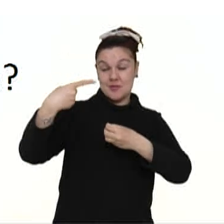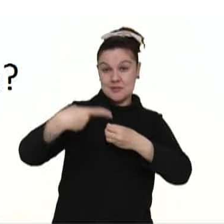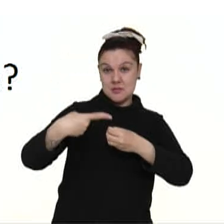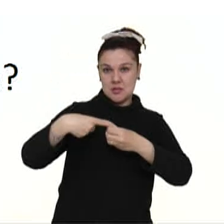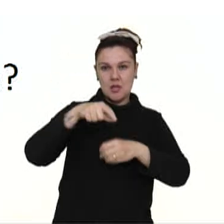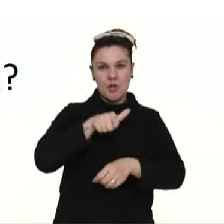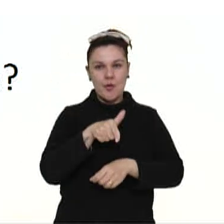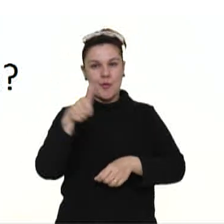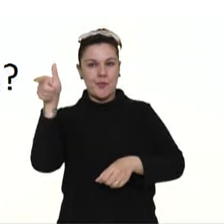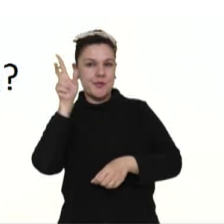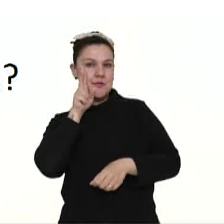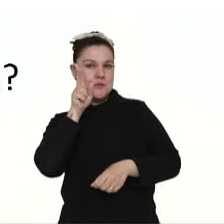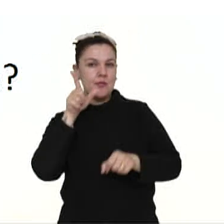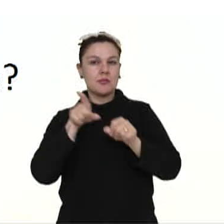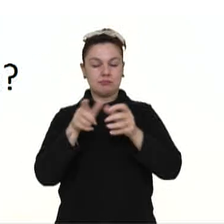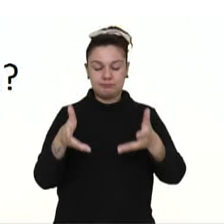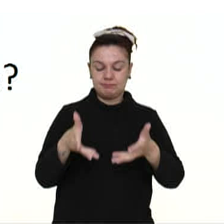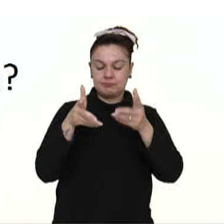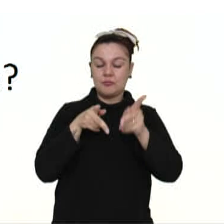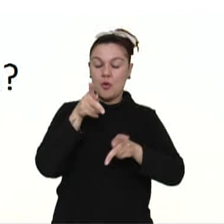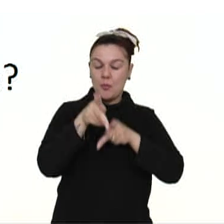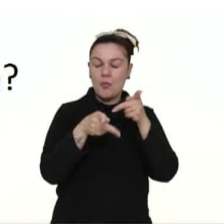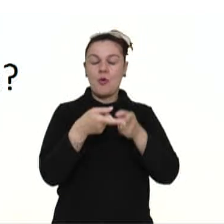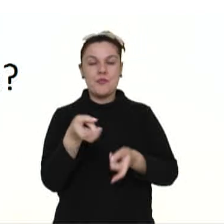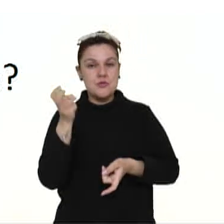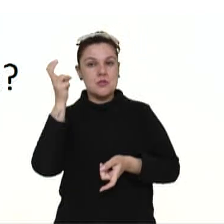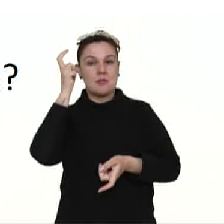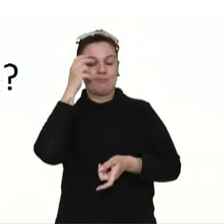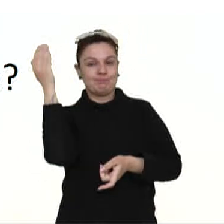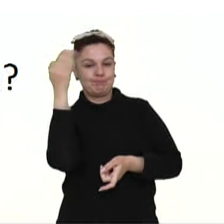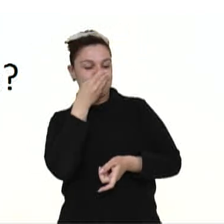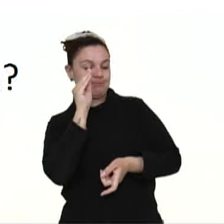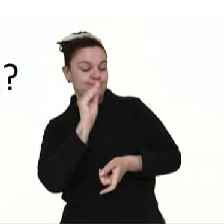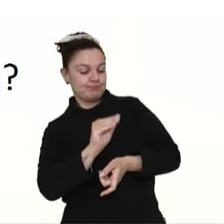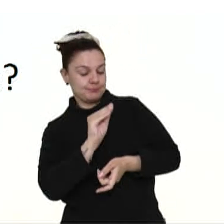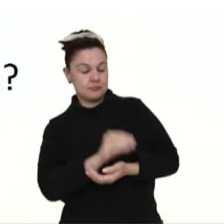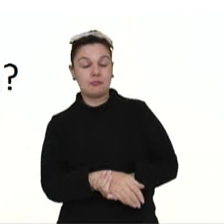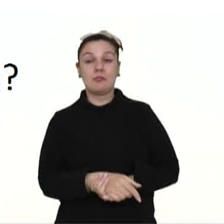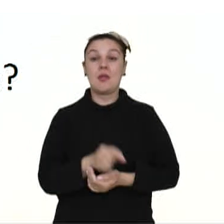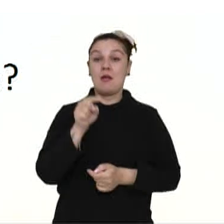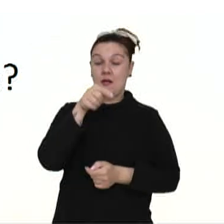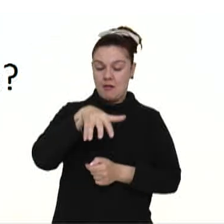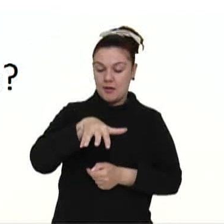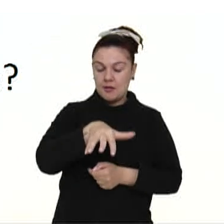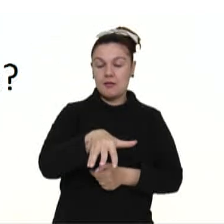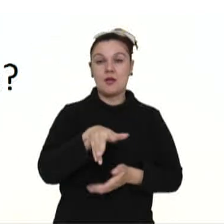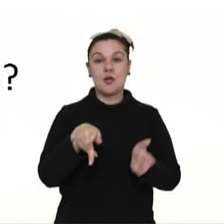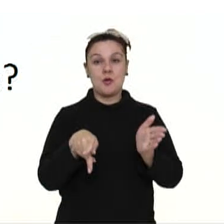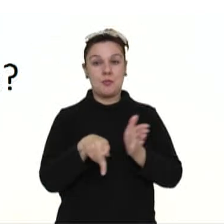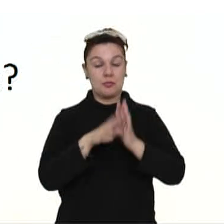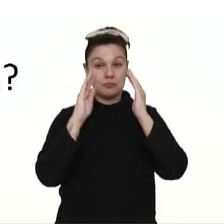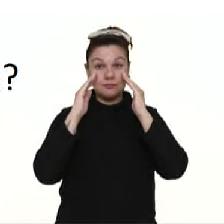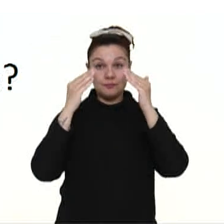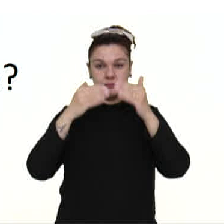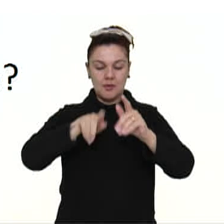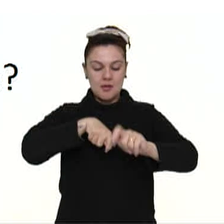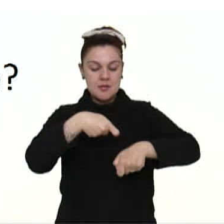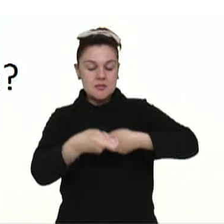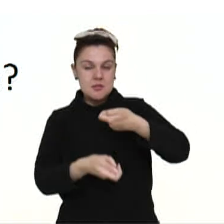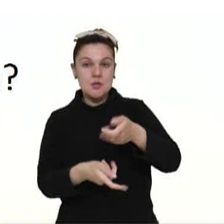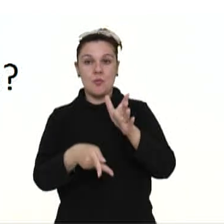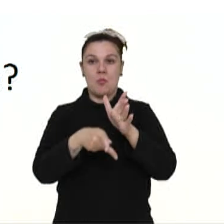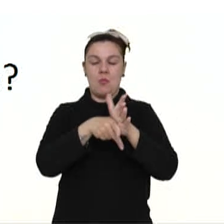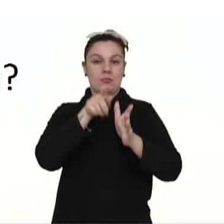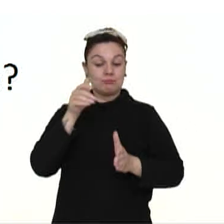outra história que contemple povos e culturas invisibilizados. No caso específico, em mostrar símbolos da